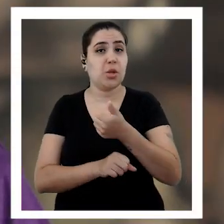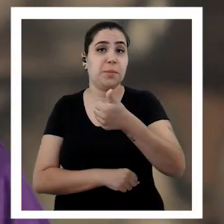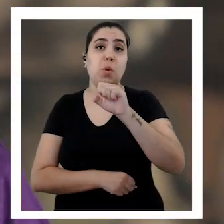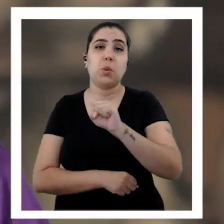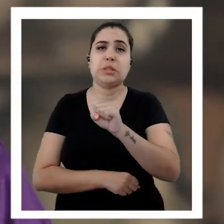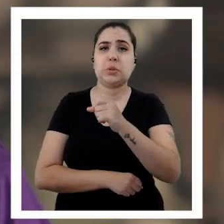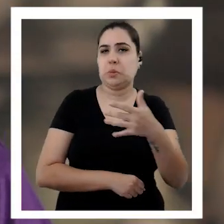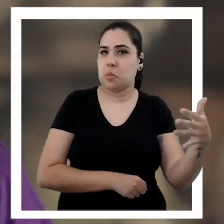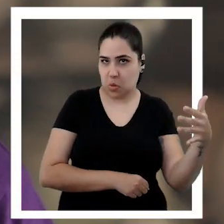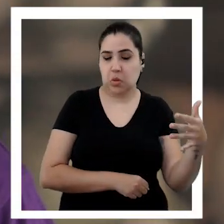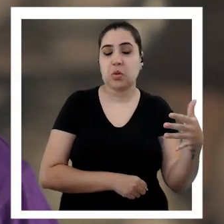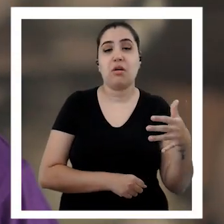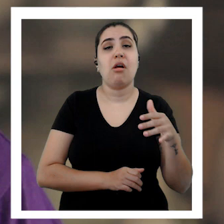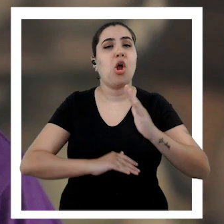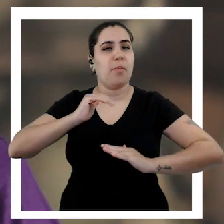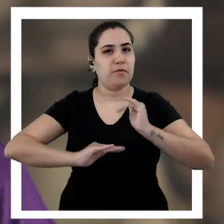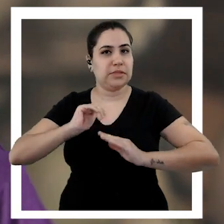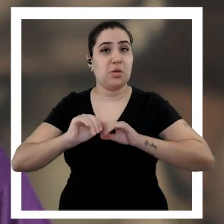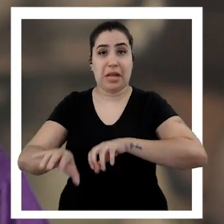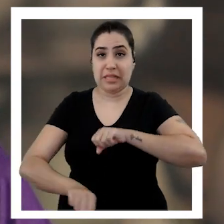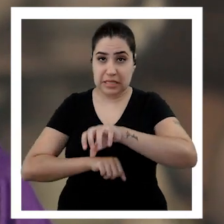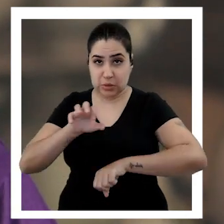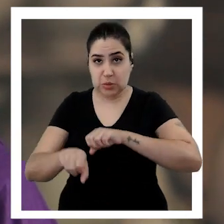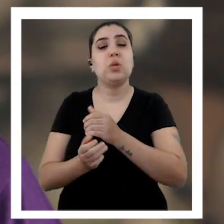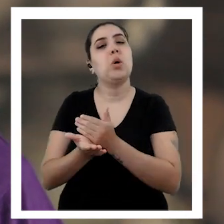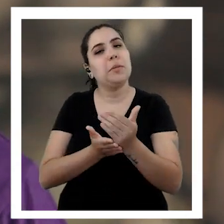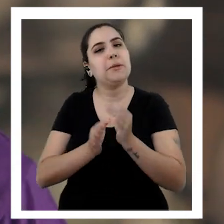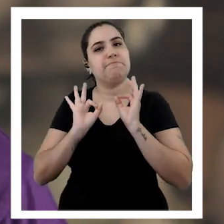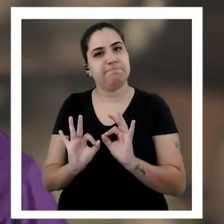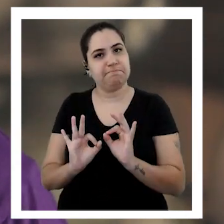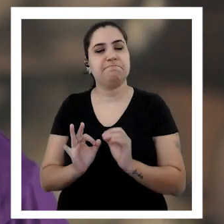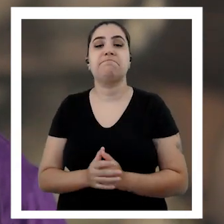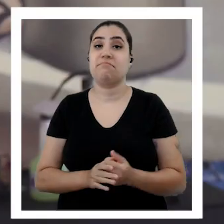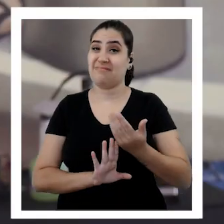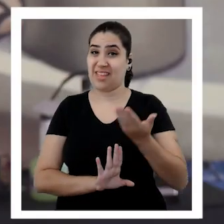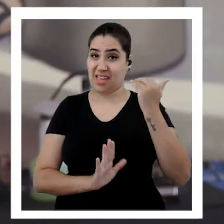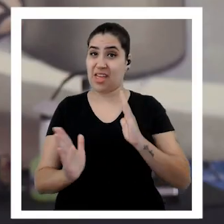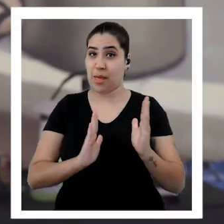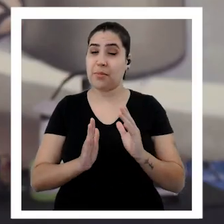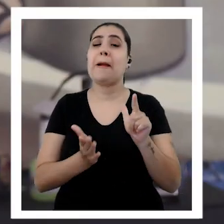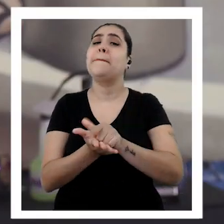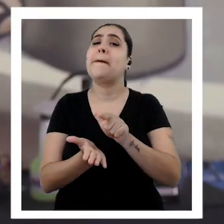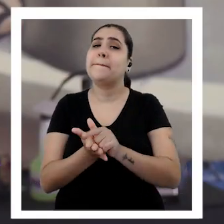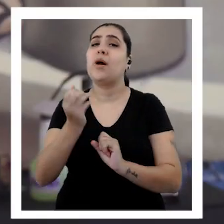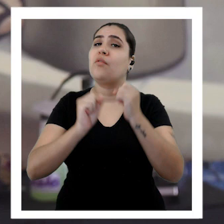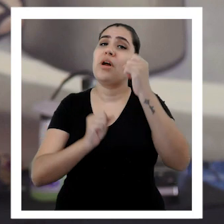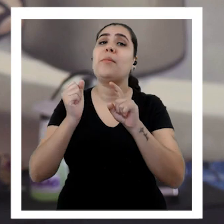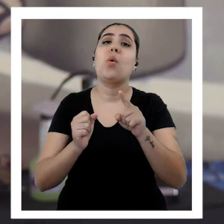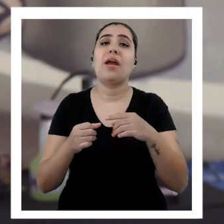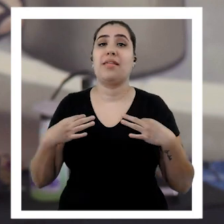ano 1800 e pouquinho que a profissão catador surgiu de fato. Na época, o papel